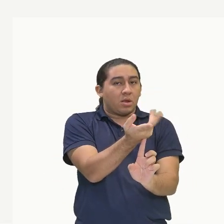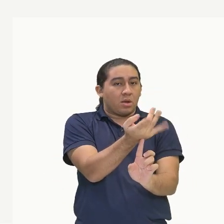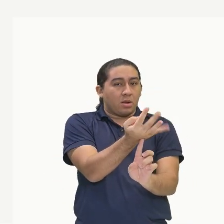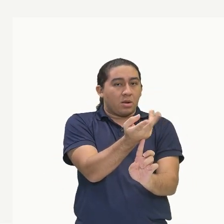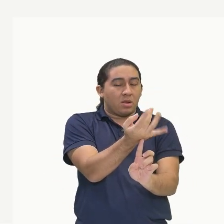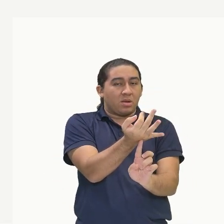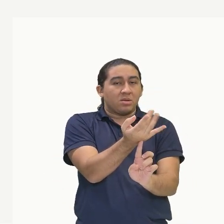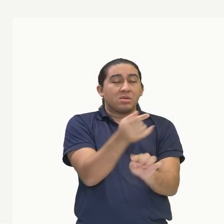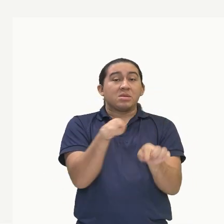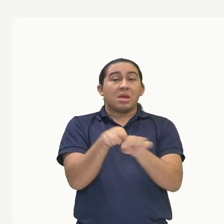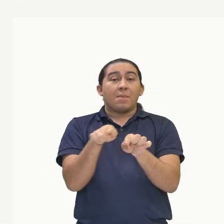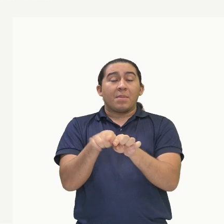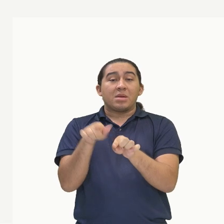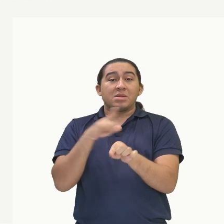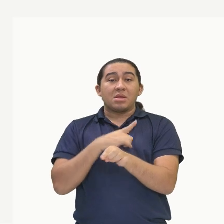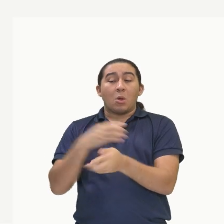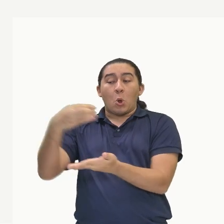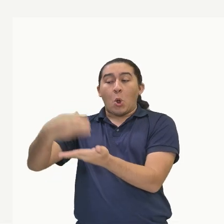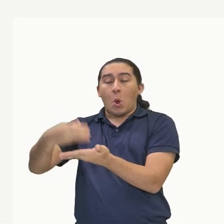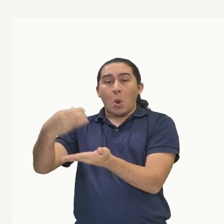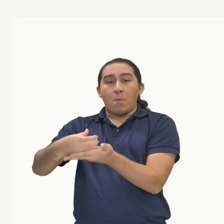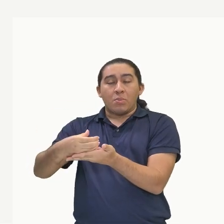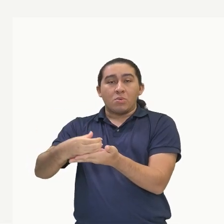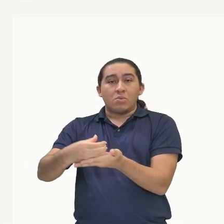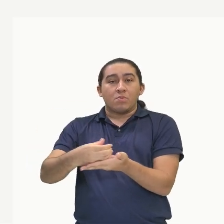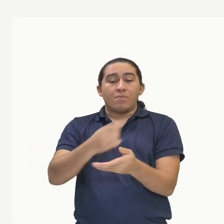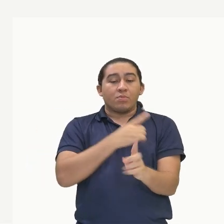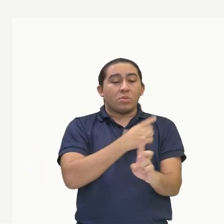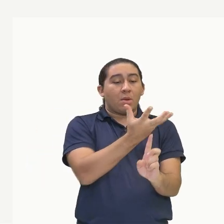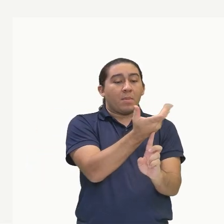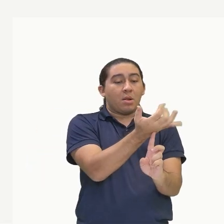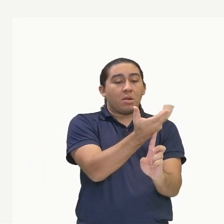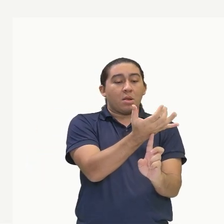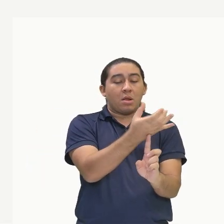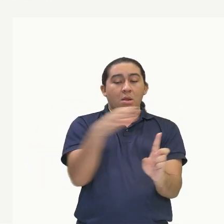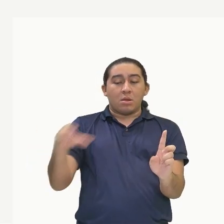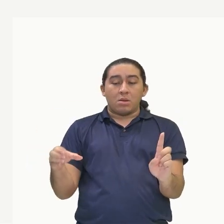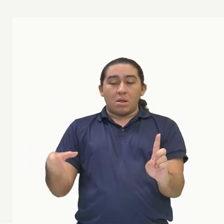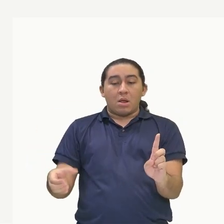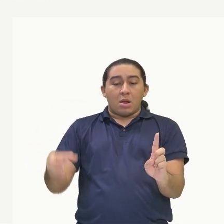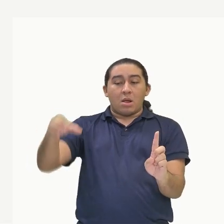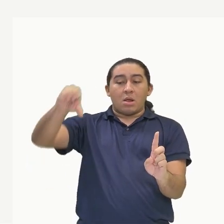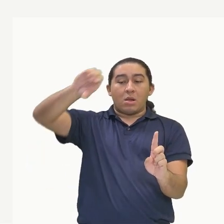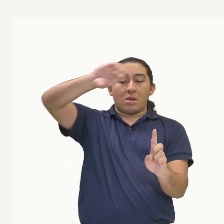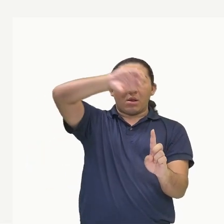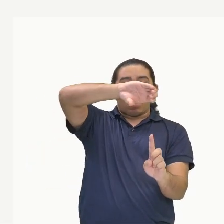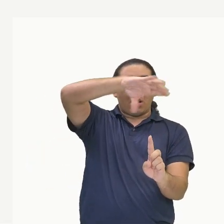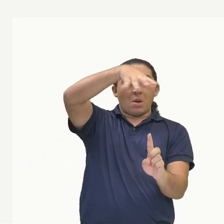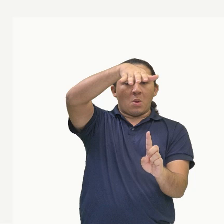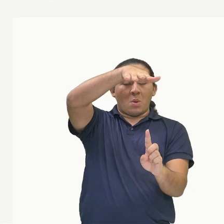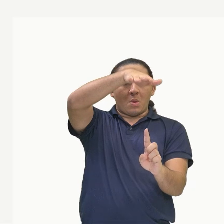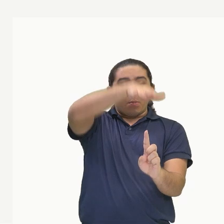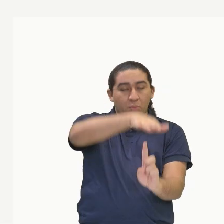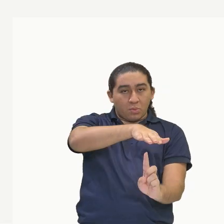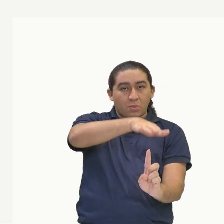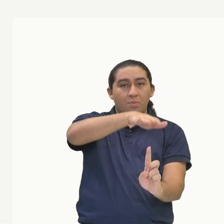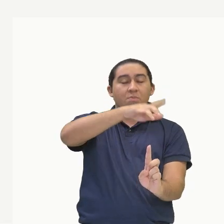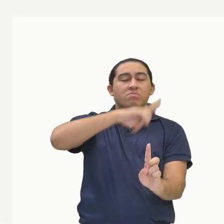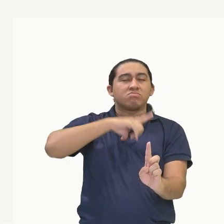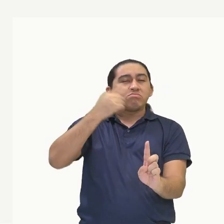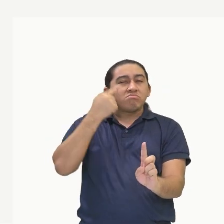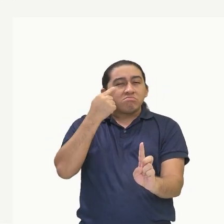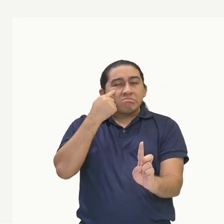copo. Quando você tampar, claro, tenha cuidado, porque se for usar de plástico, né, tem que usar um de vidro.